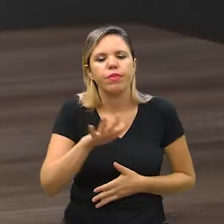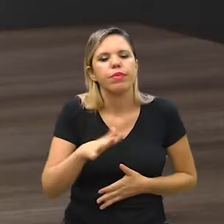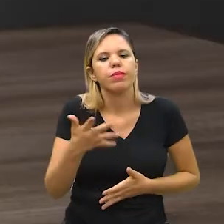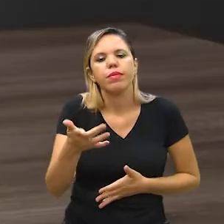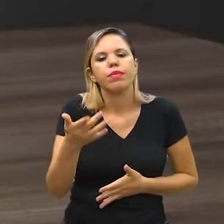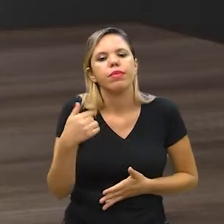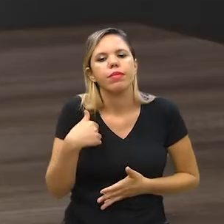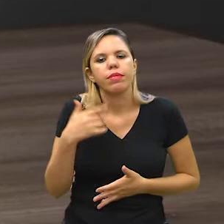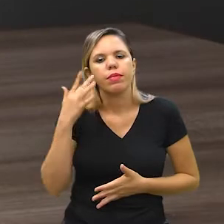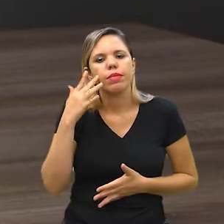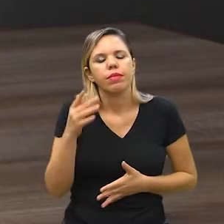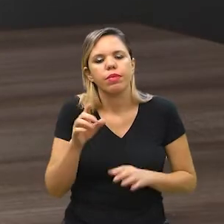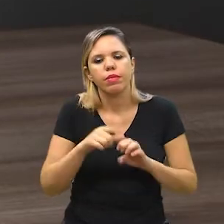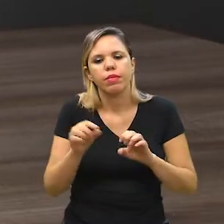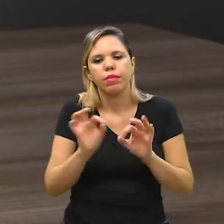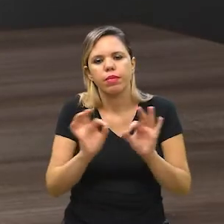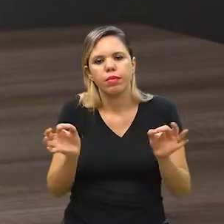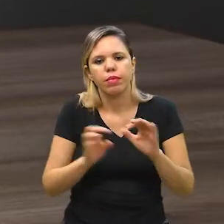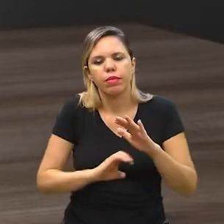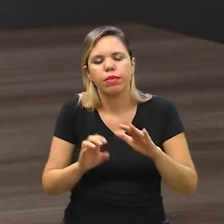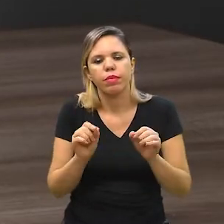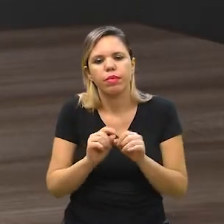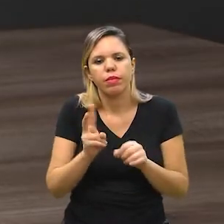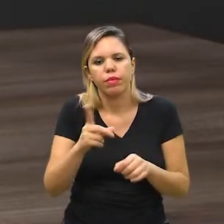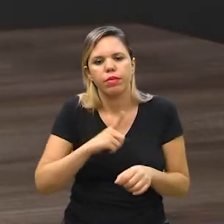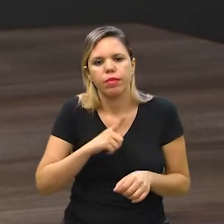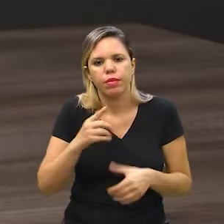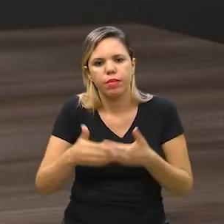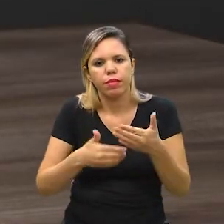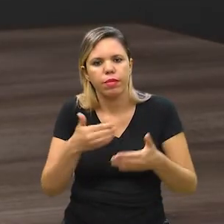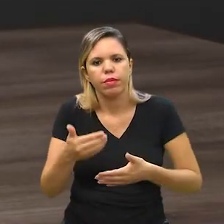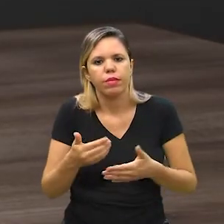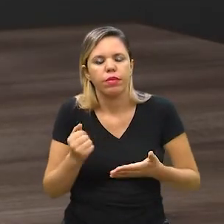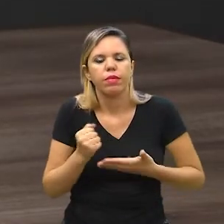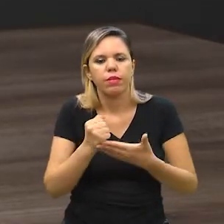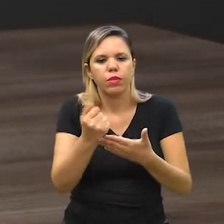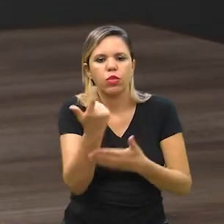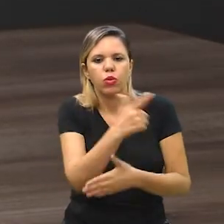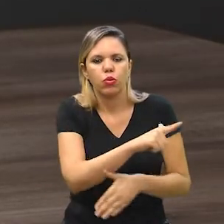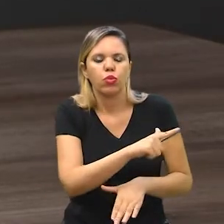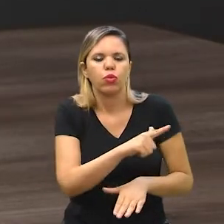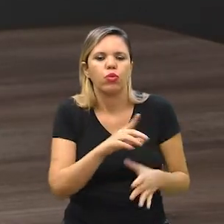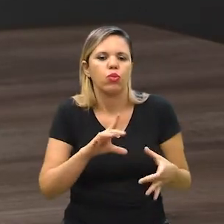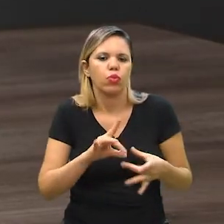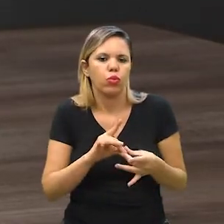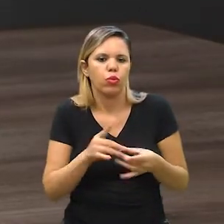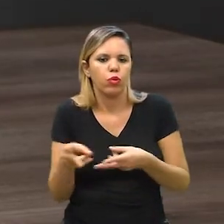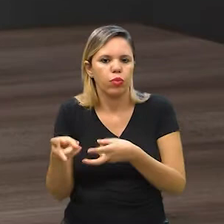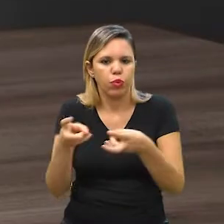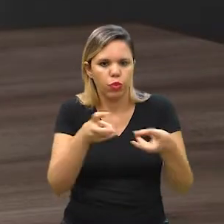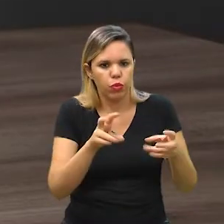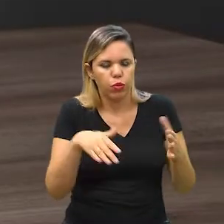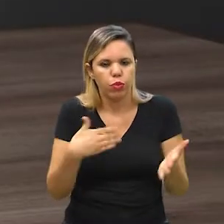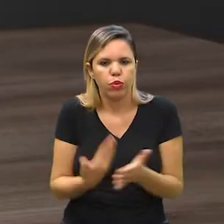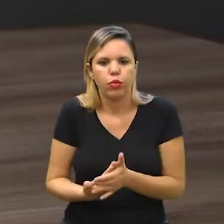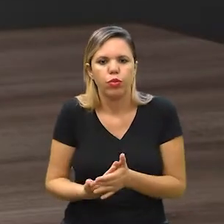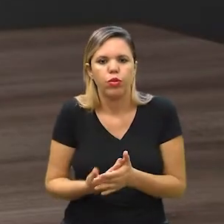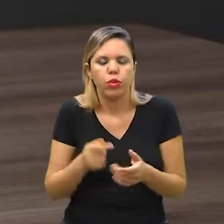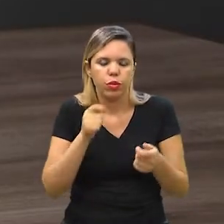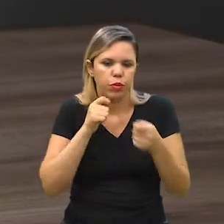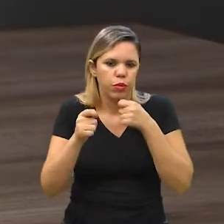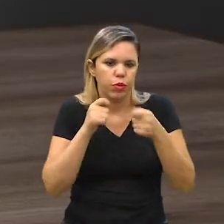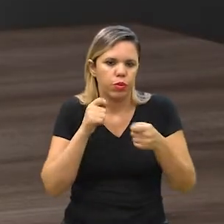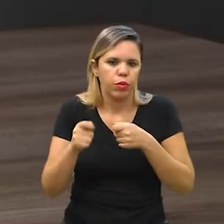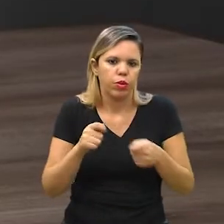né? Geralmente, Cláudia, o pequeno empreendedor, ele sempre tem essa questão da ajuda de um outro parceiro. Eu percebo